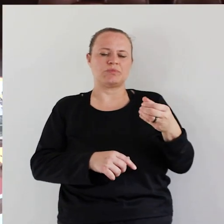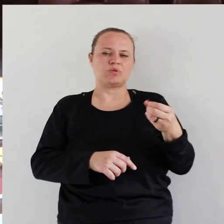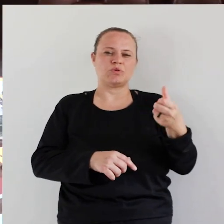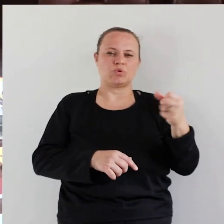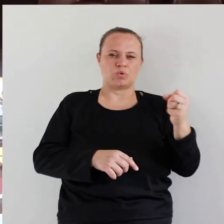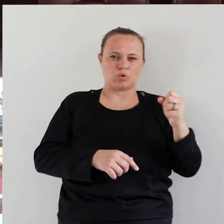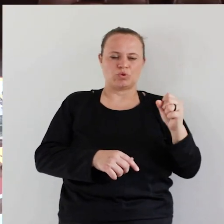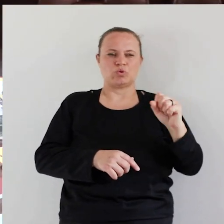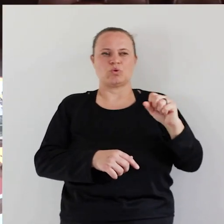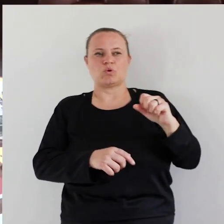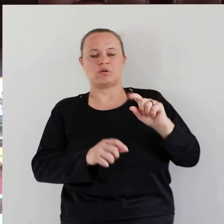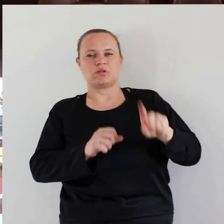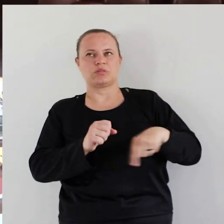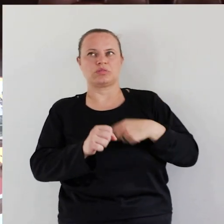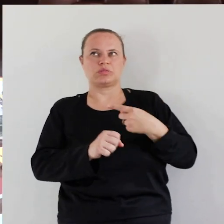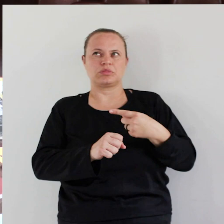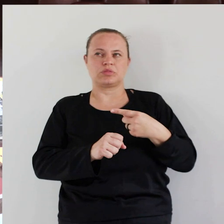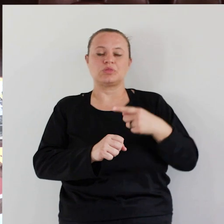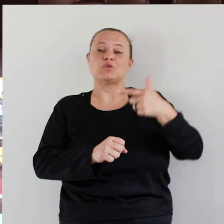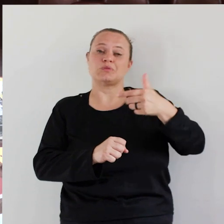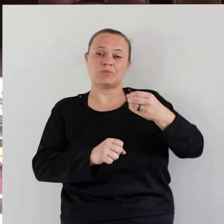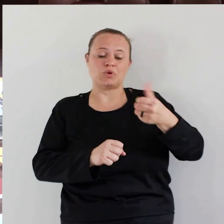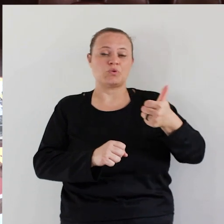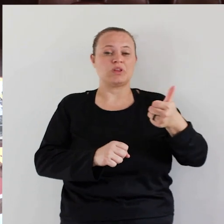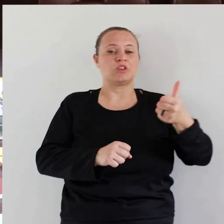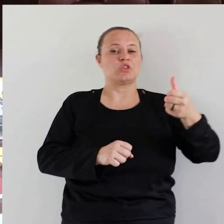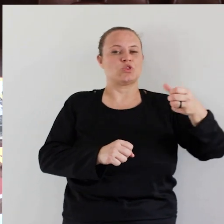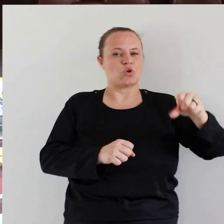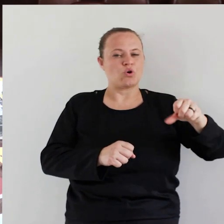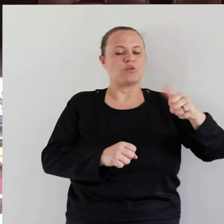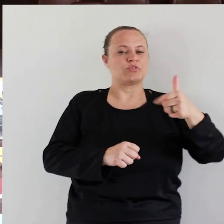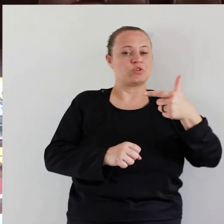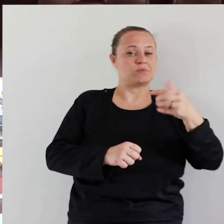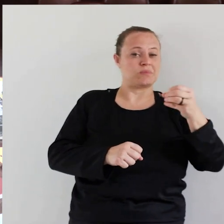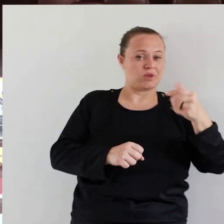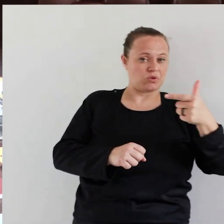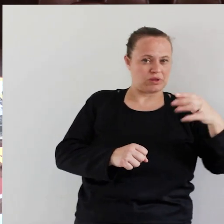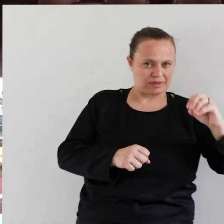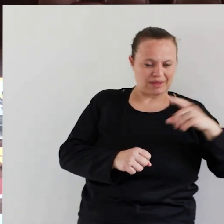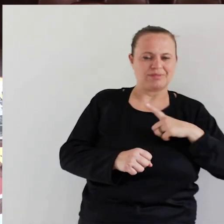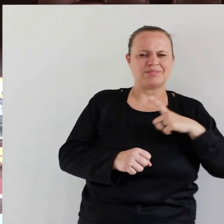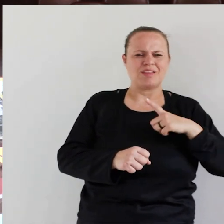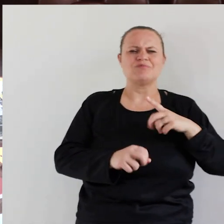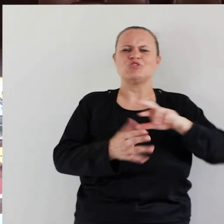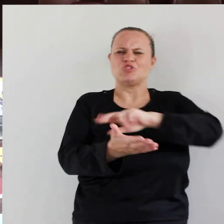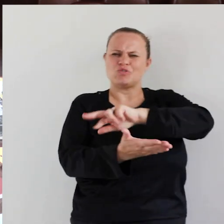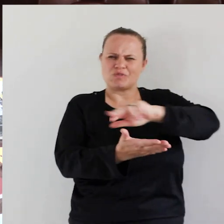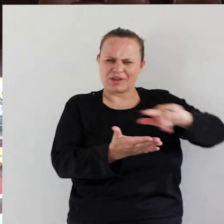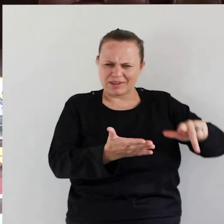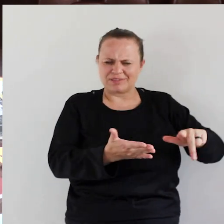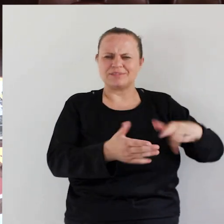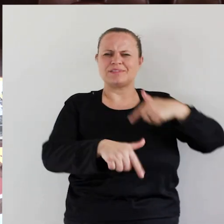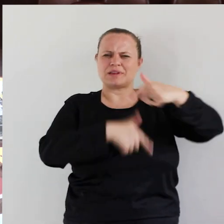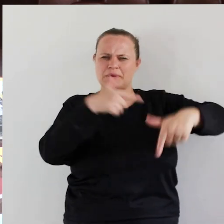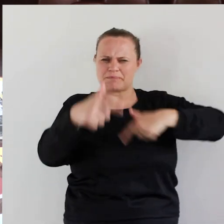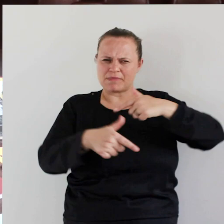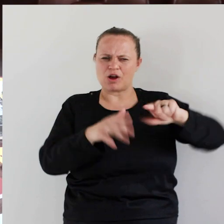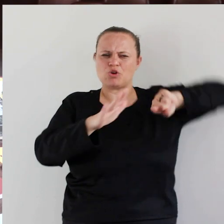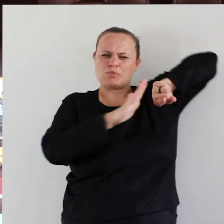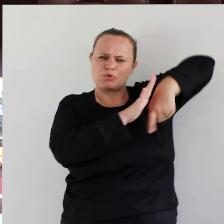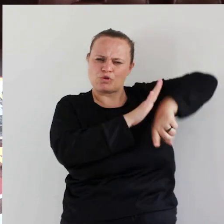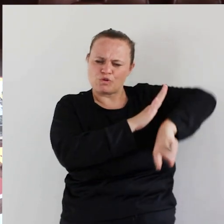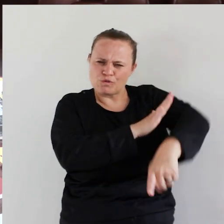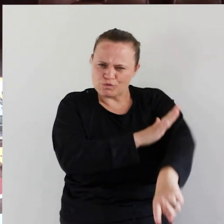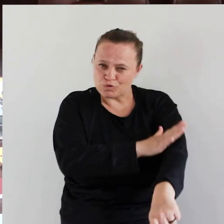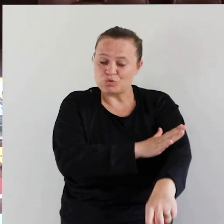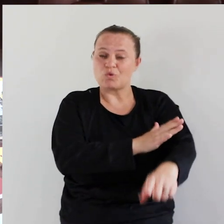eu vou dizer assim, depois de 2009, que eu retorno de um pós-doc, 2010, tem uma série